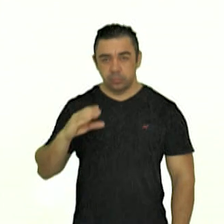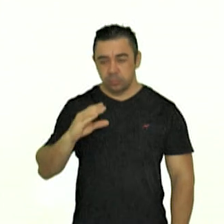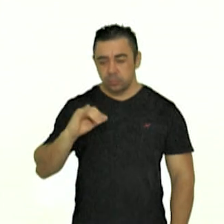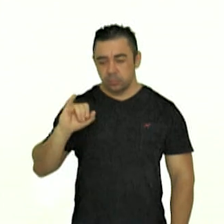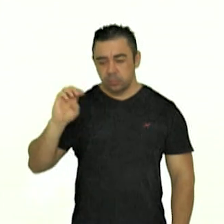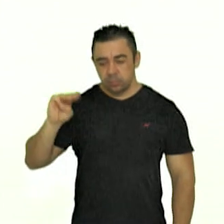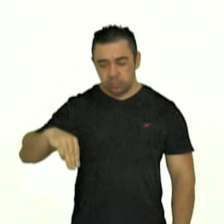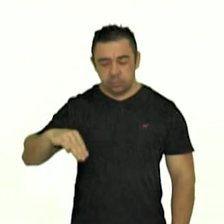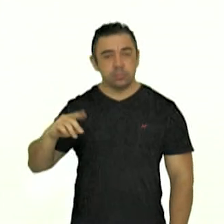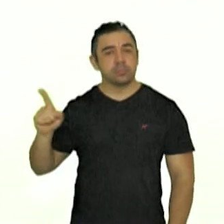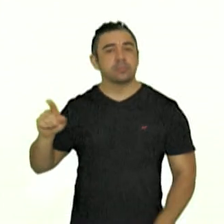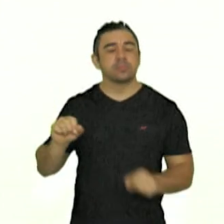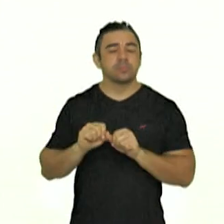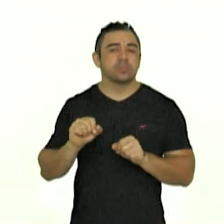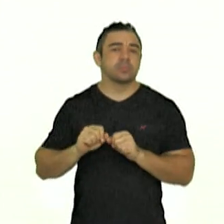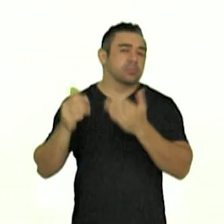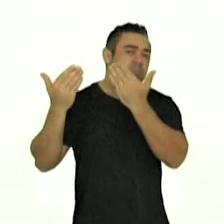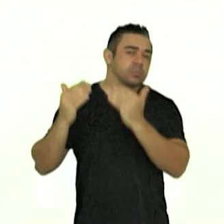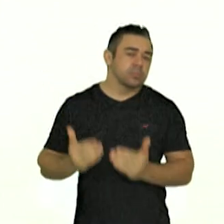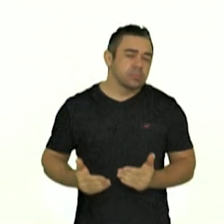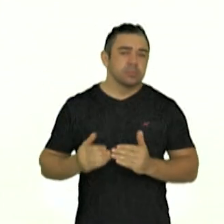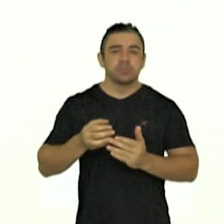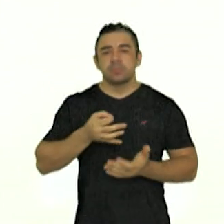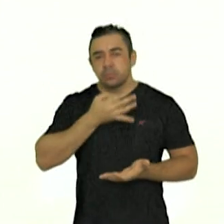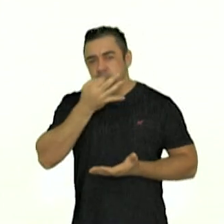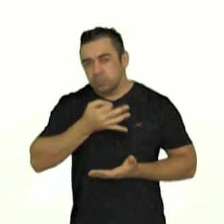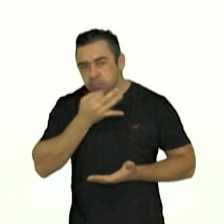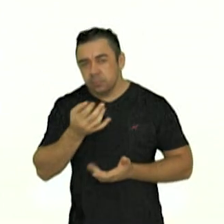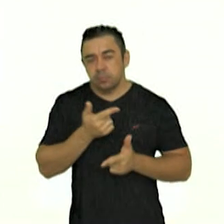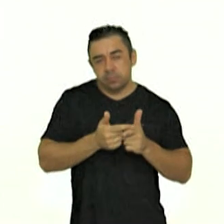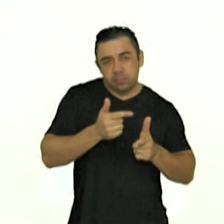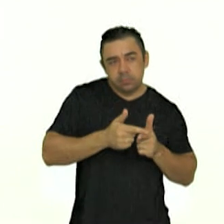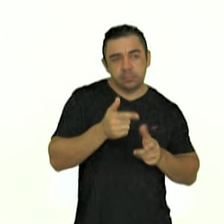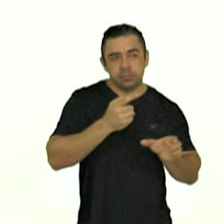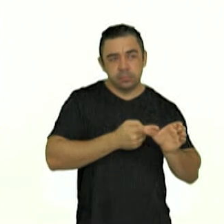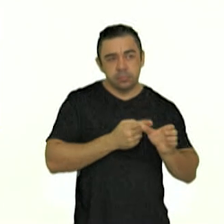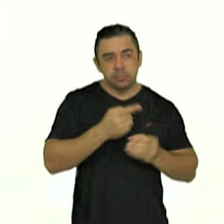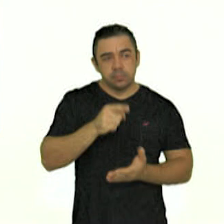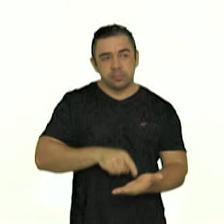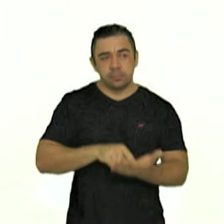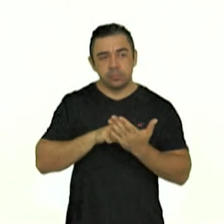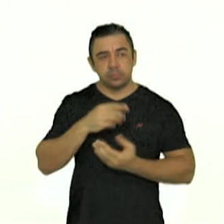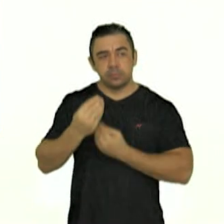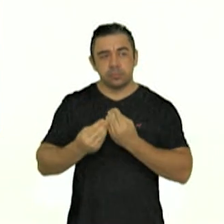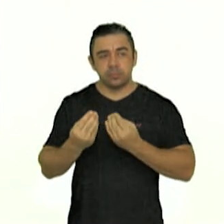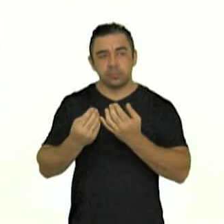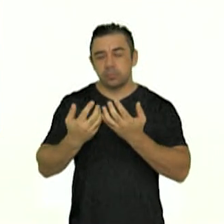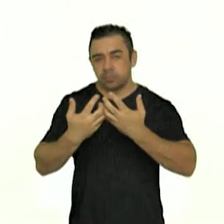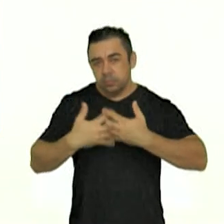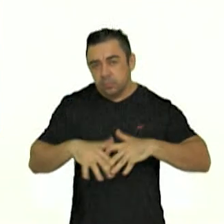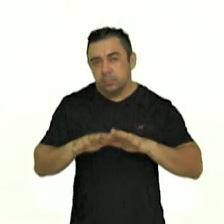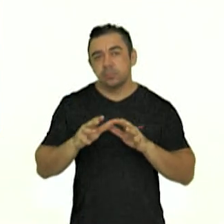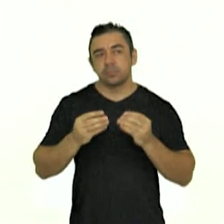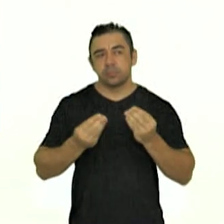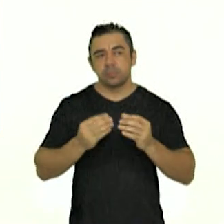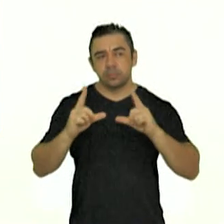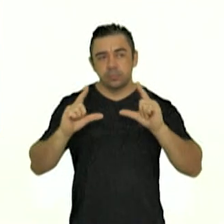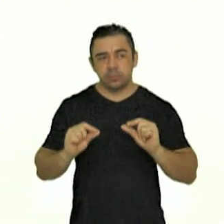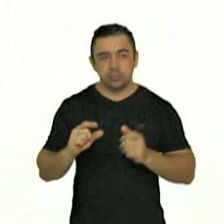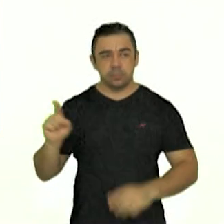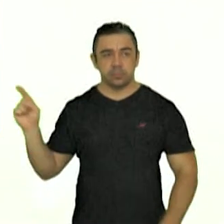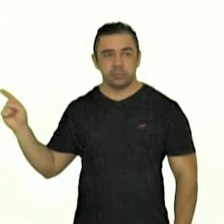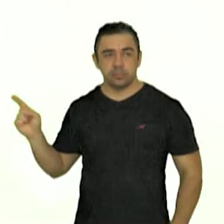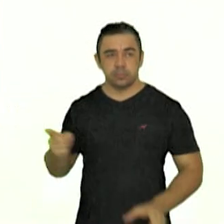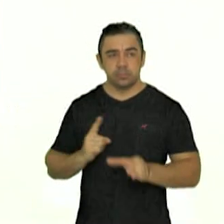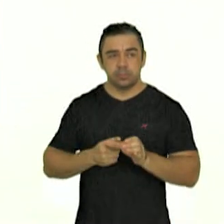sugestões, análises, algumas simulações de problemas urbanos e como eles poderiam ser resolvidos. Aqui uma imagem da cidade de